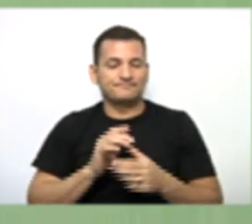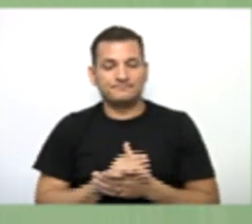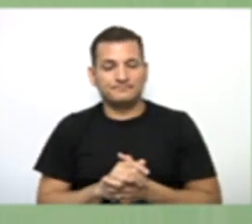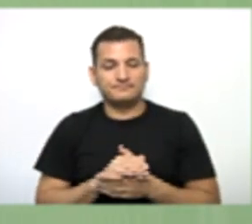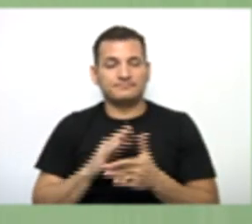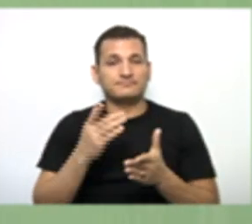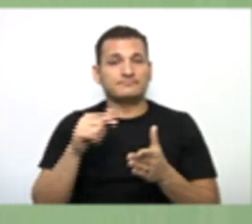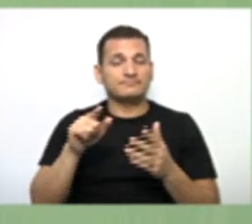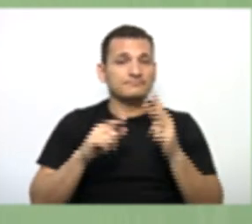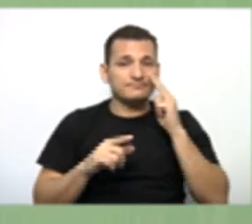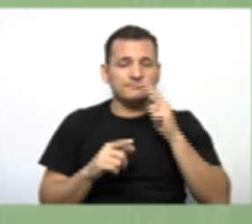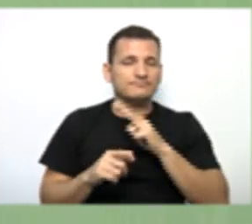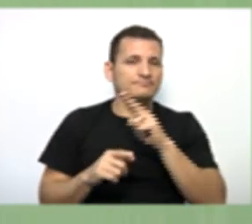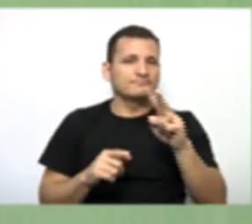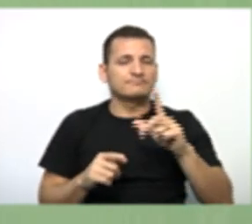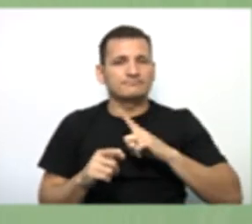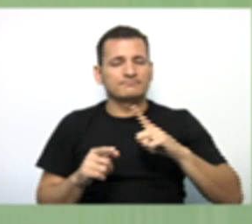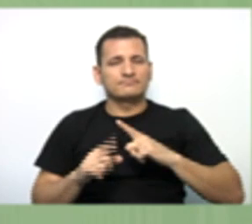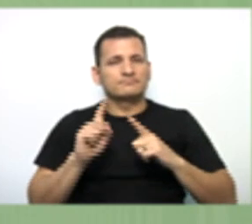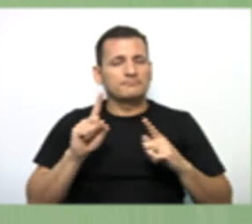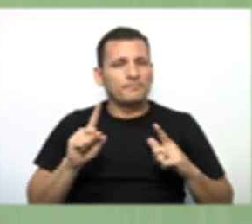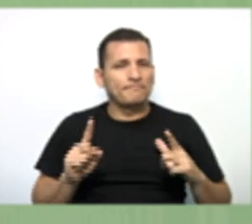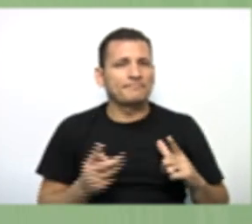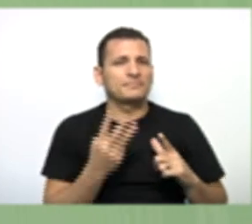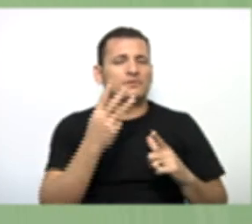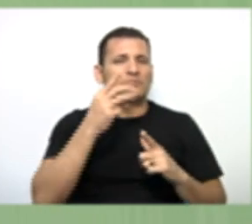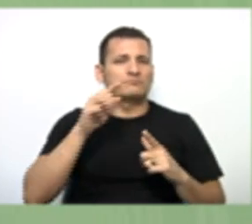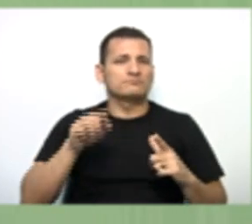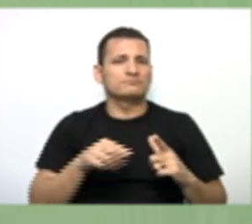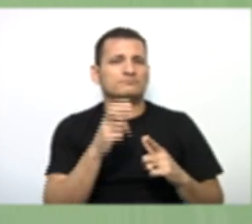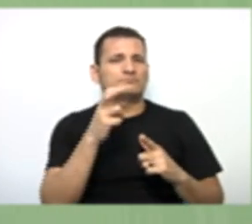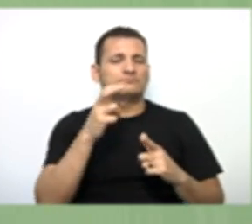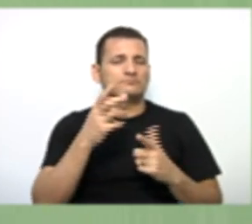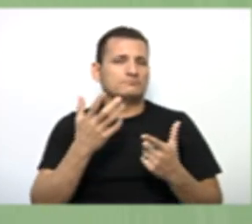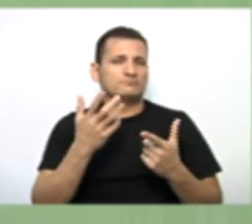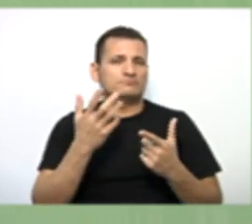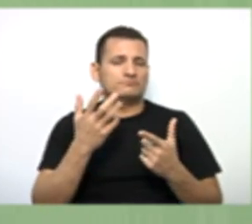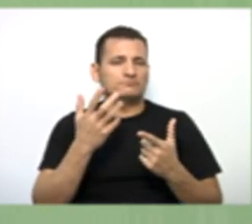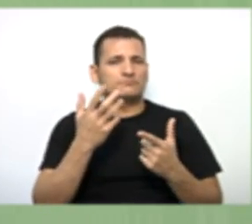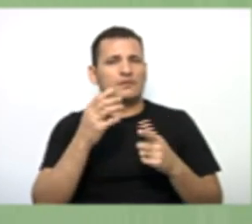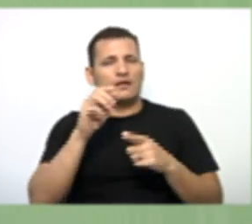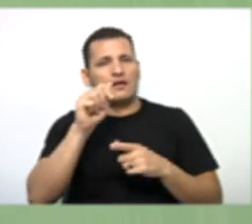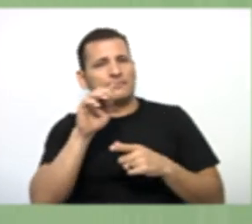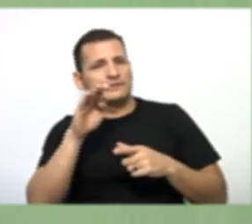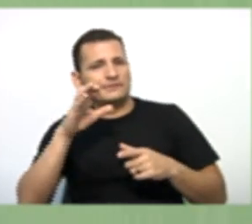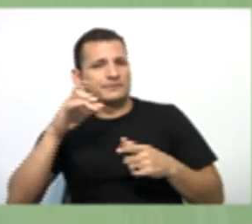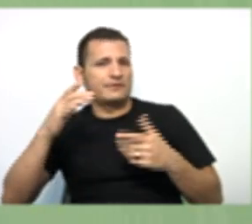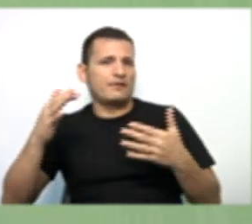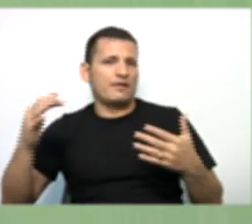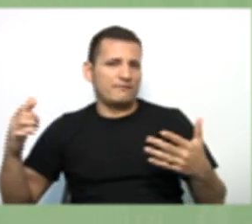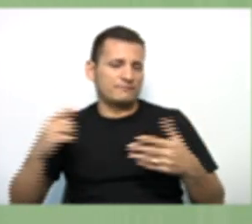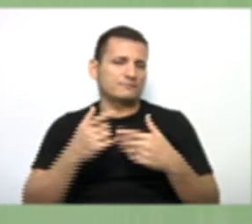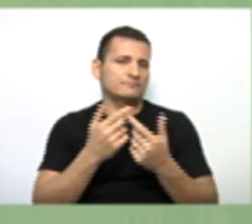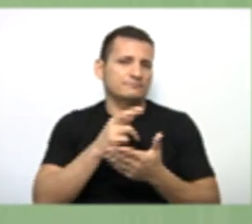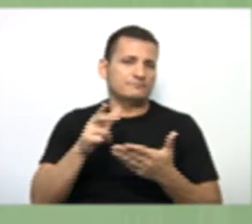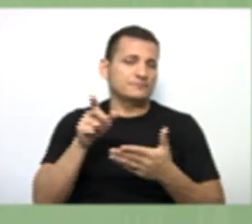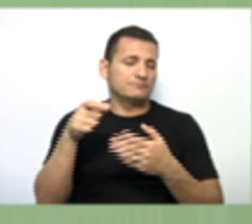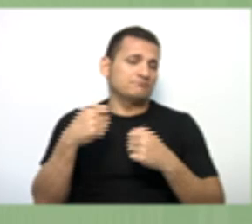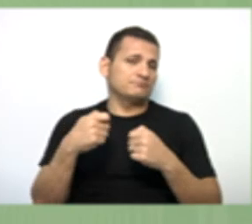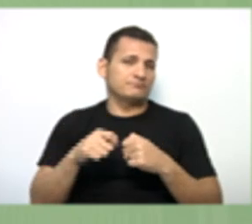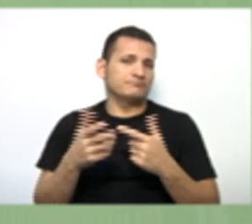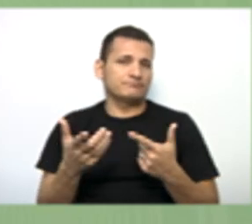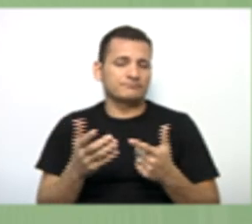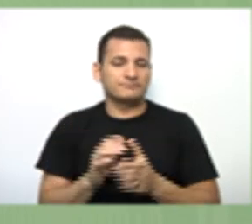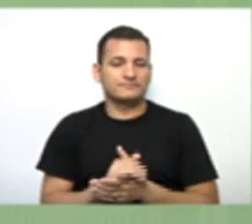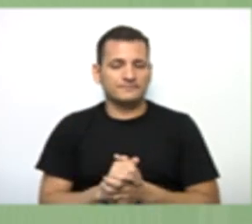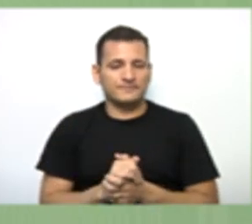vê lá que tem 1,5 milhão de caracteres diferentes do A, B, C, D e E, F, né? E ele precisa atender esse número de caracteres também.